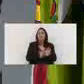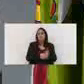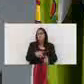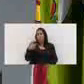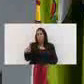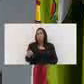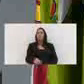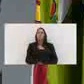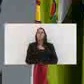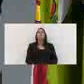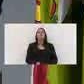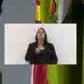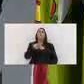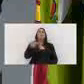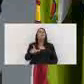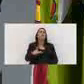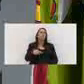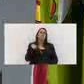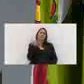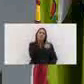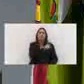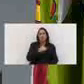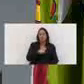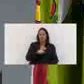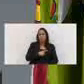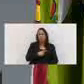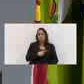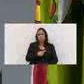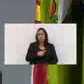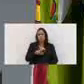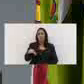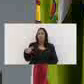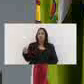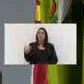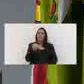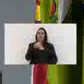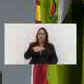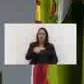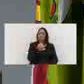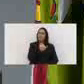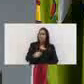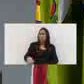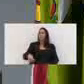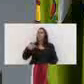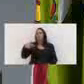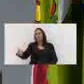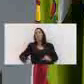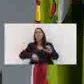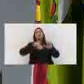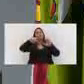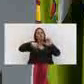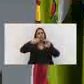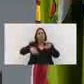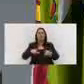temos com relação, quando o senhor fala dos vídeos, acho que temos que ter sim muito cuidado, muito respeito.